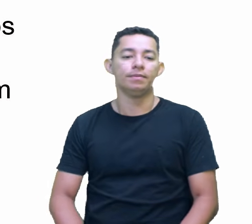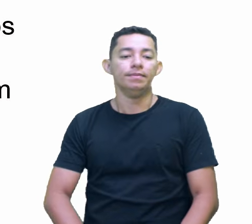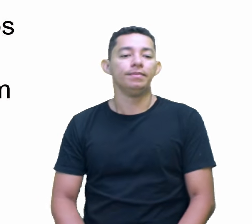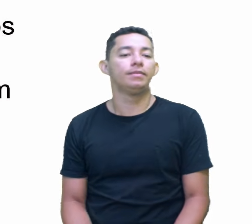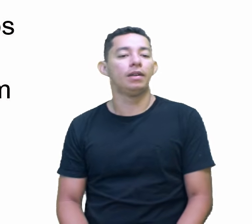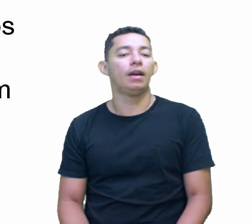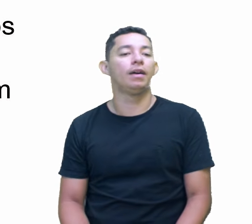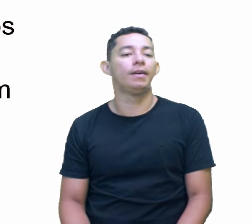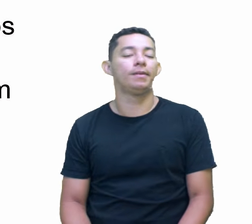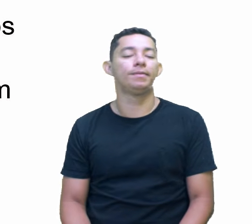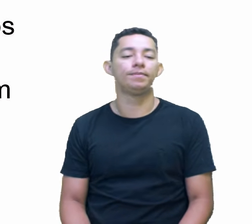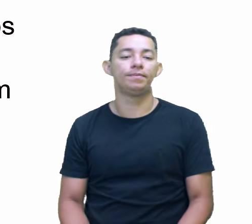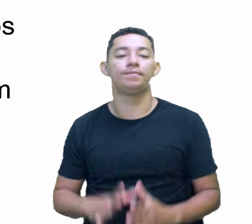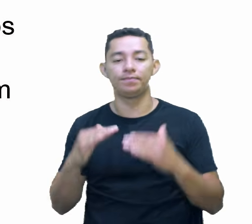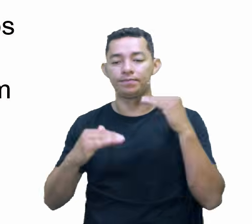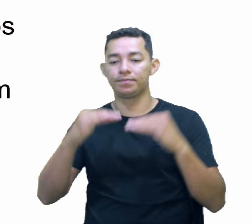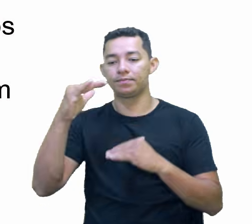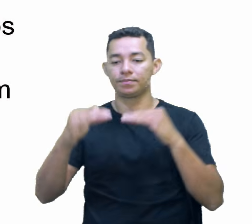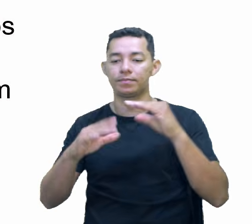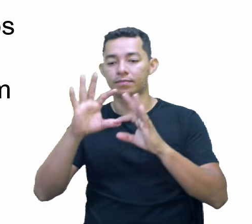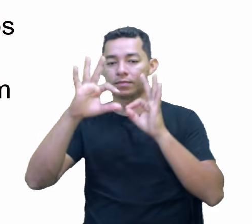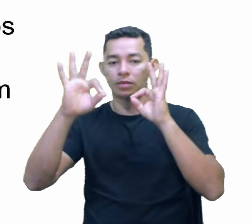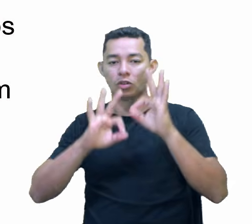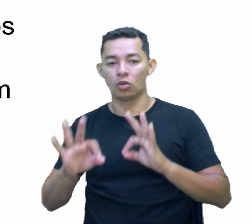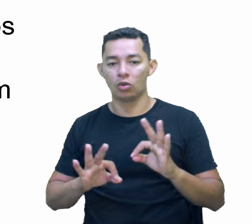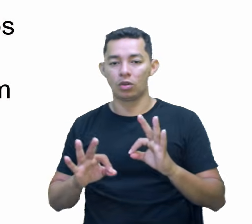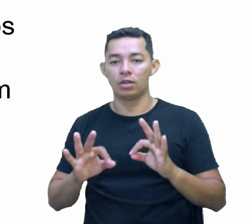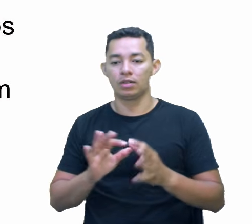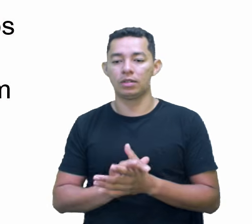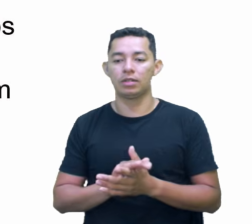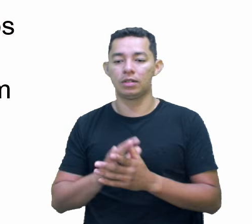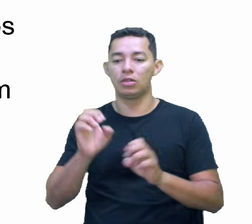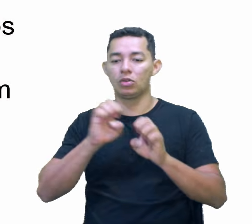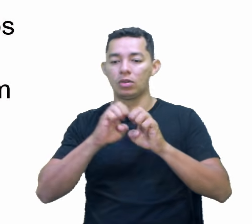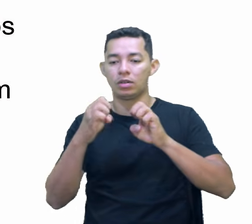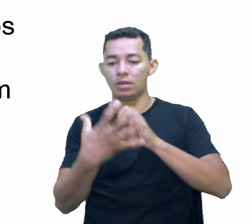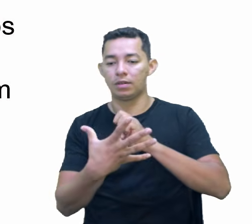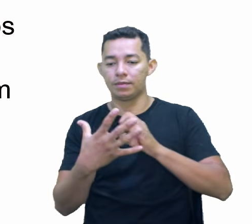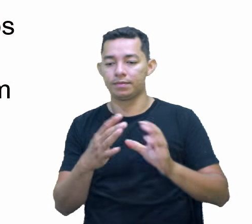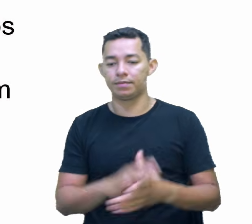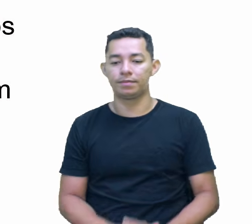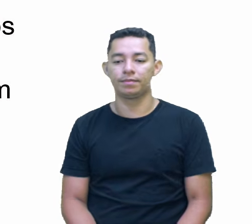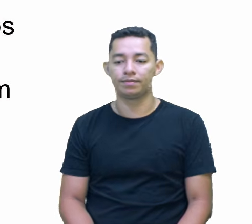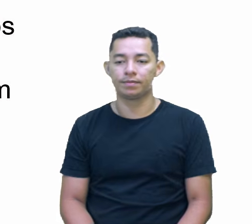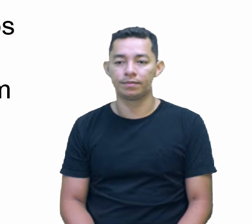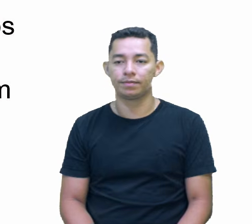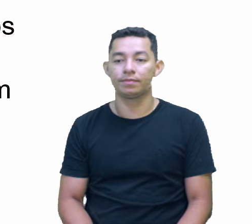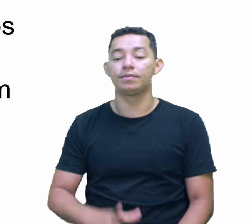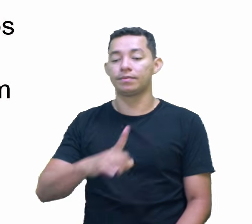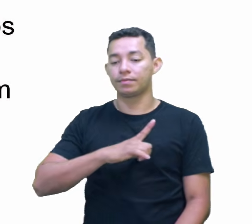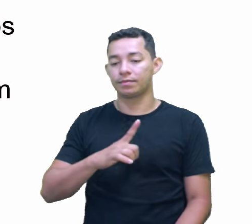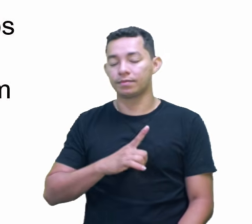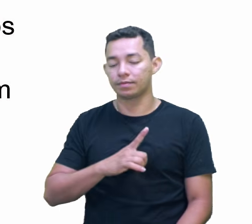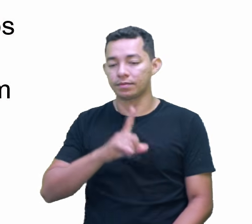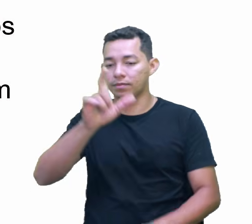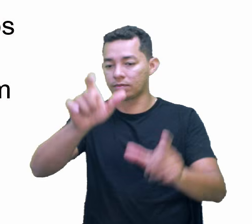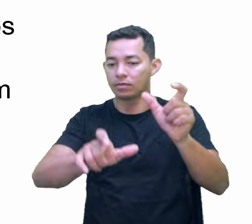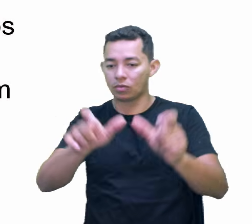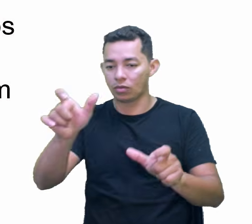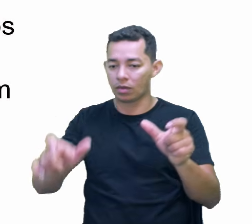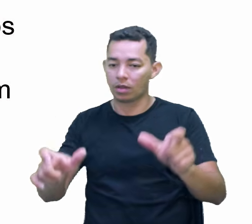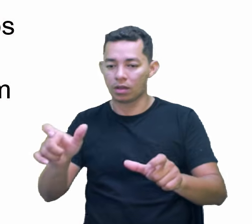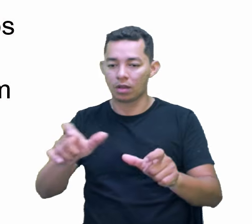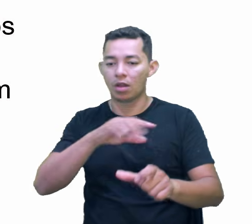Níveis de organização em ecologia. Né? A gente tem aí indivíduos que vivem sozinhos,